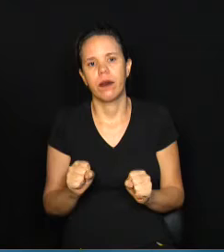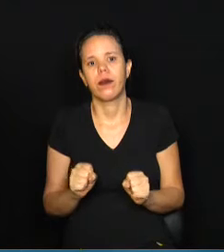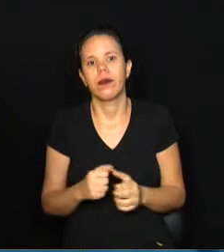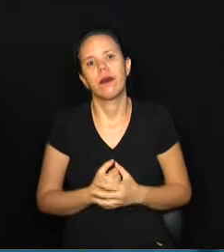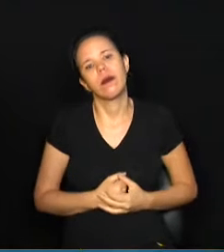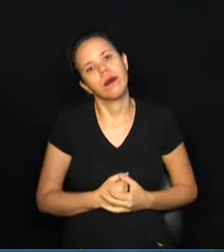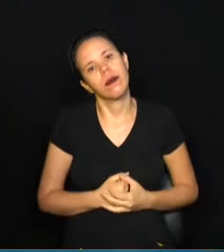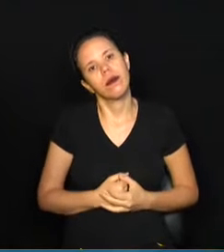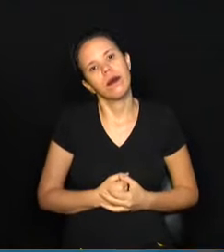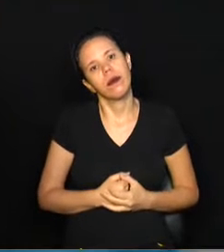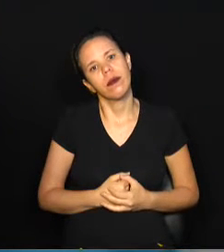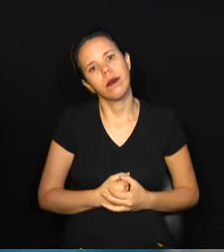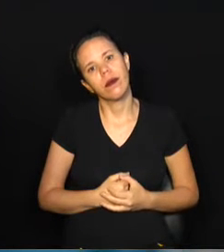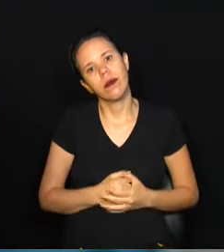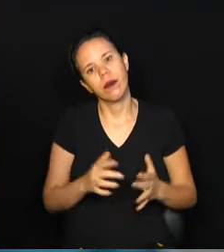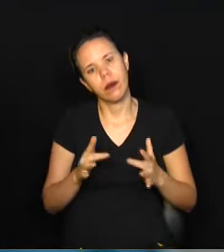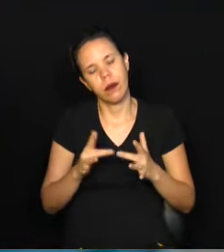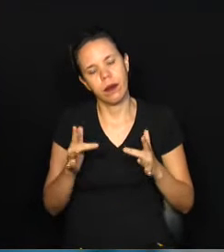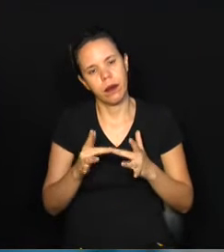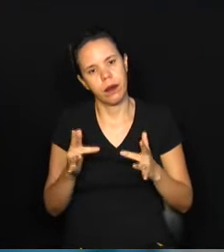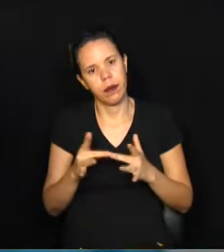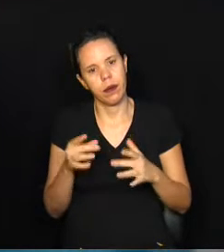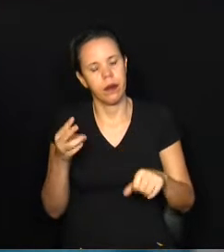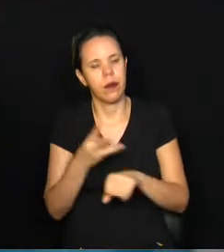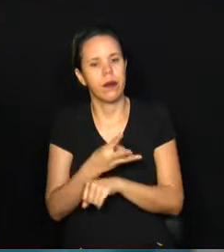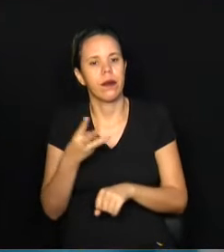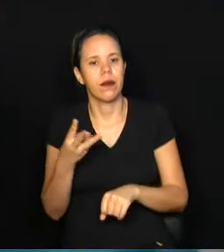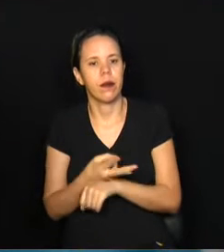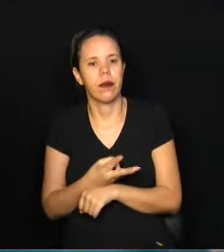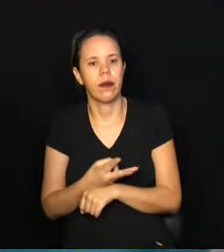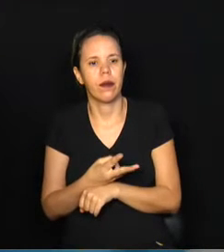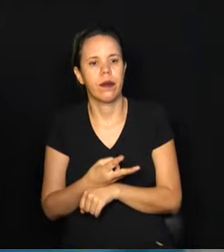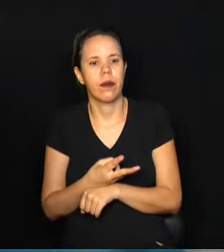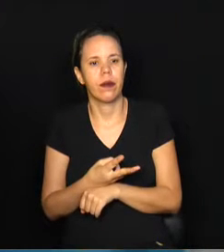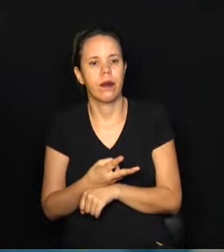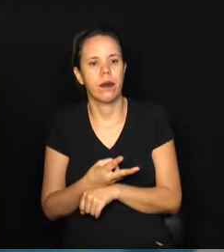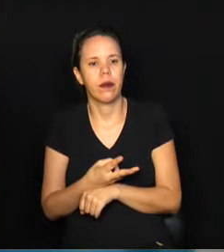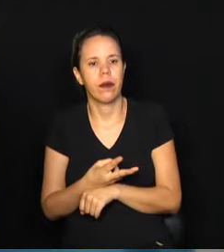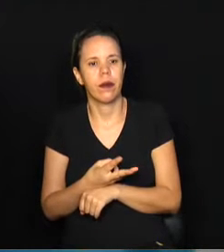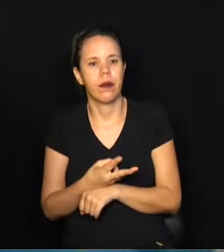podem contactar pelo nosso WhatsApp, o 19